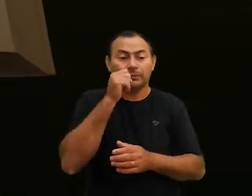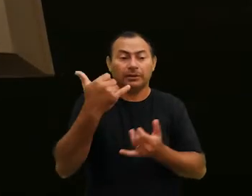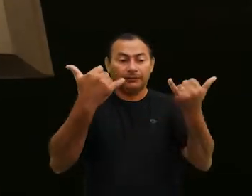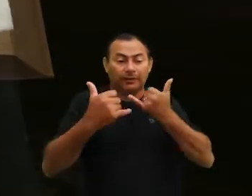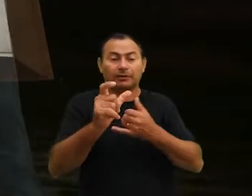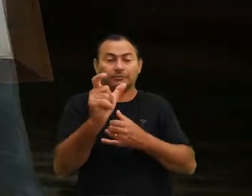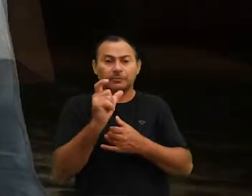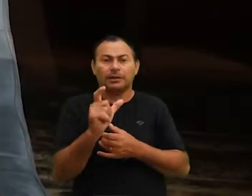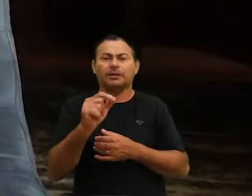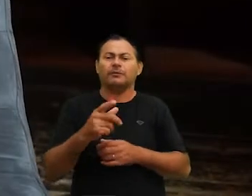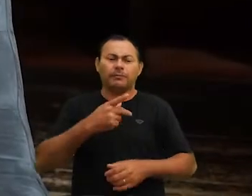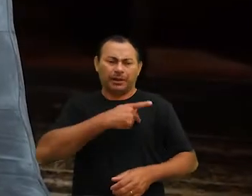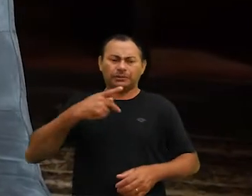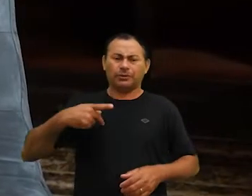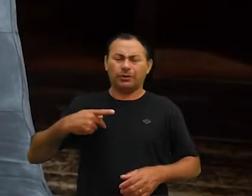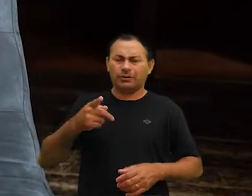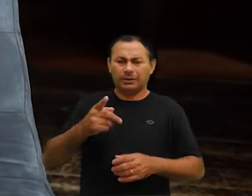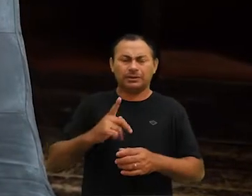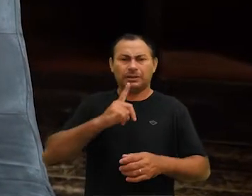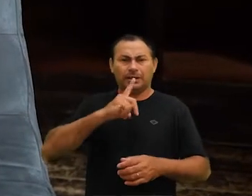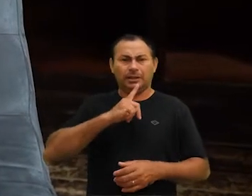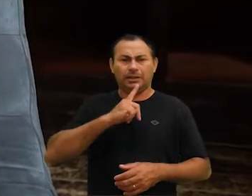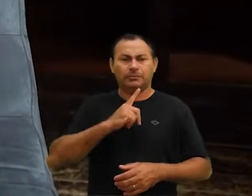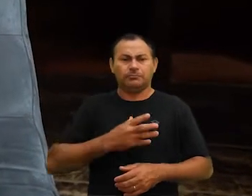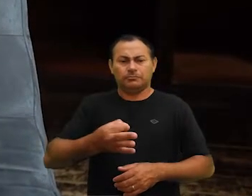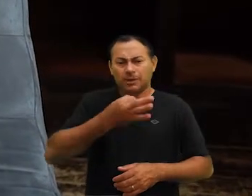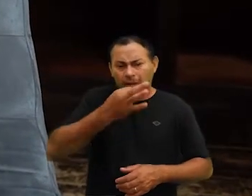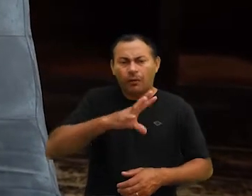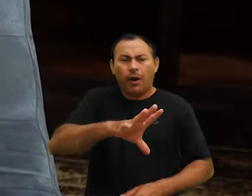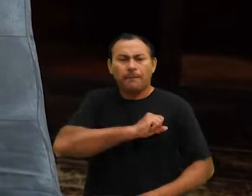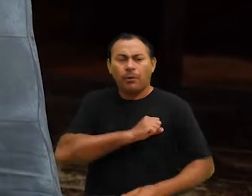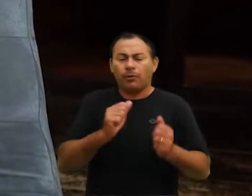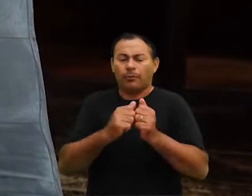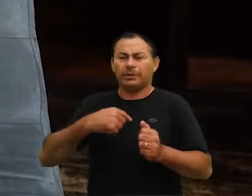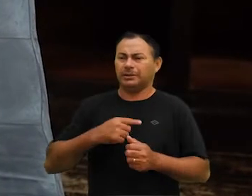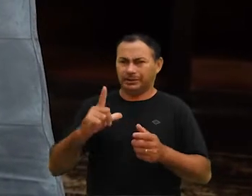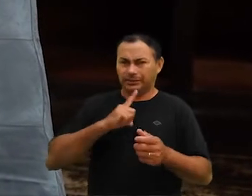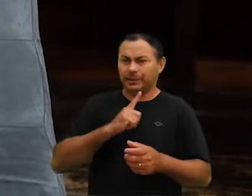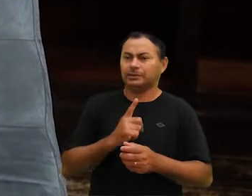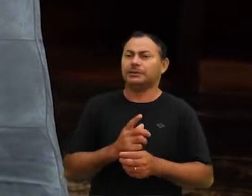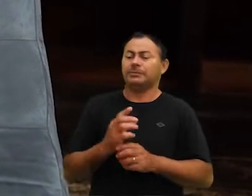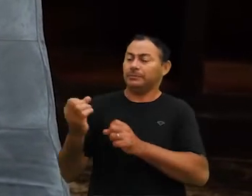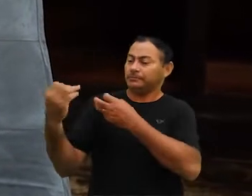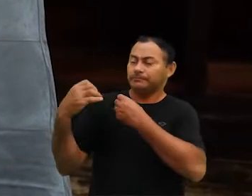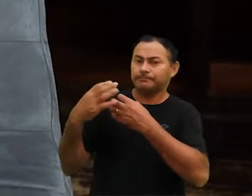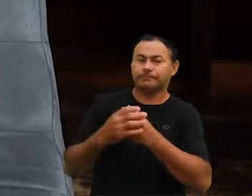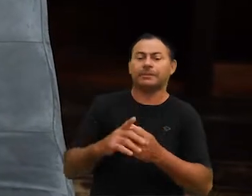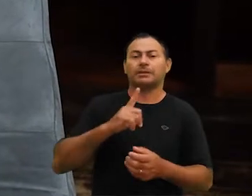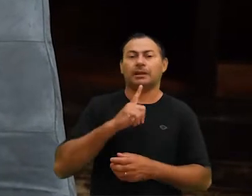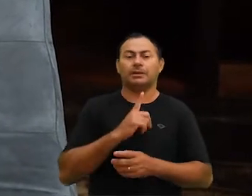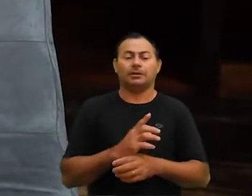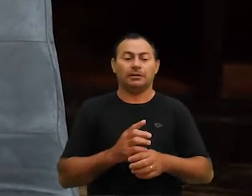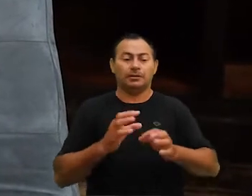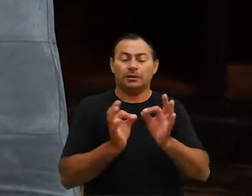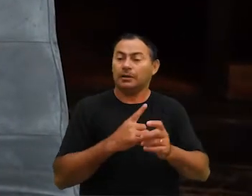dela para mim foi: pastor, se ao invés de ter tido uma atitude de amor comigo, o Senhor tivesse me repreendido, eu